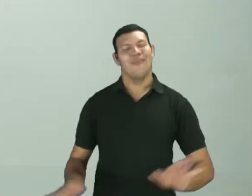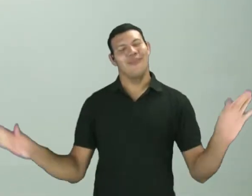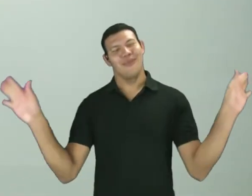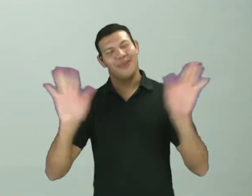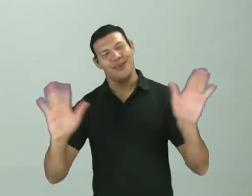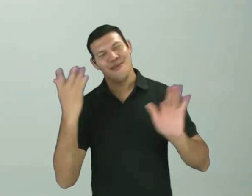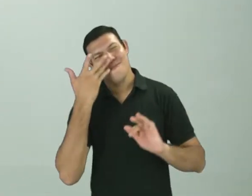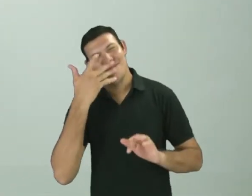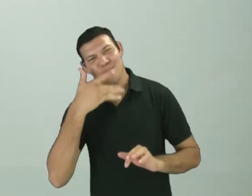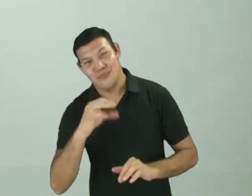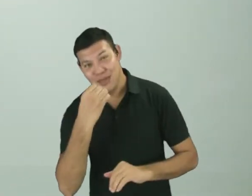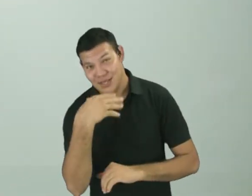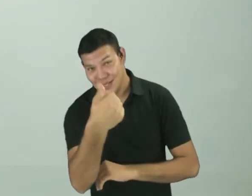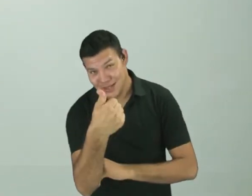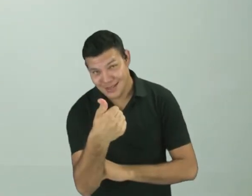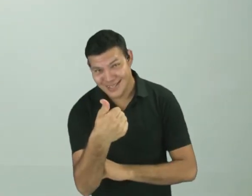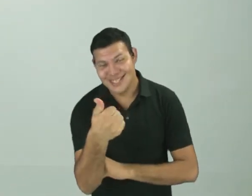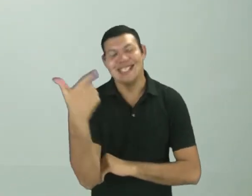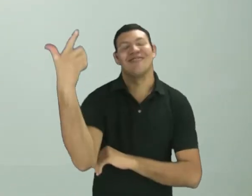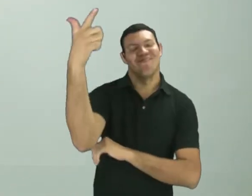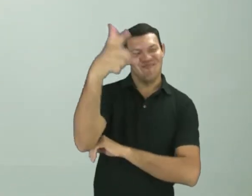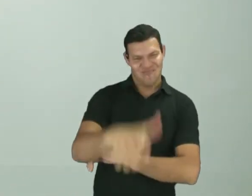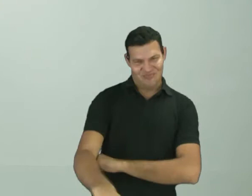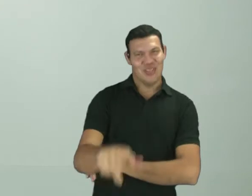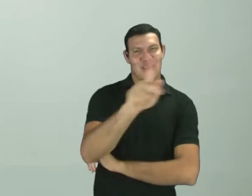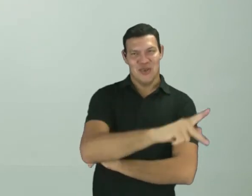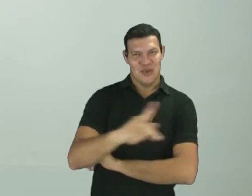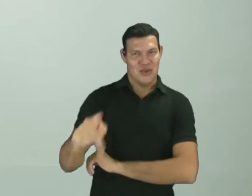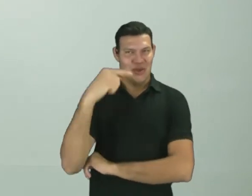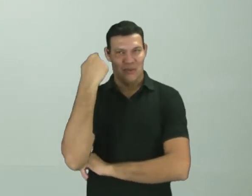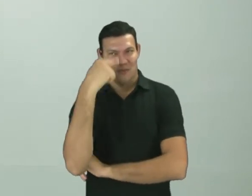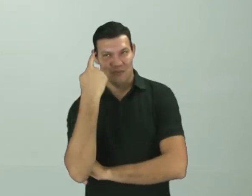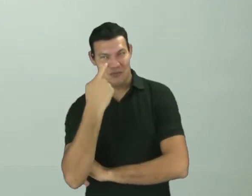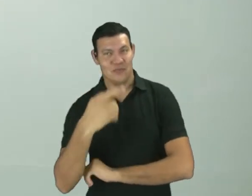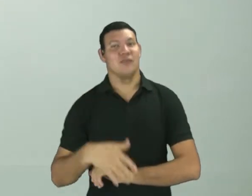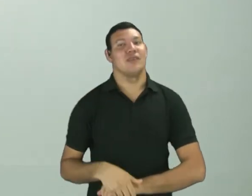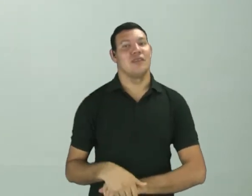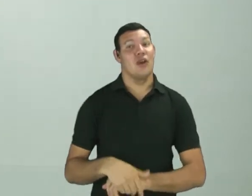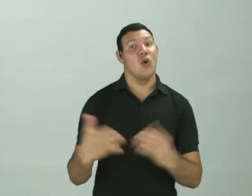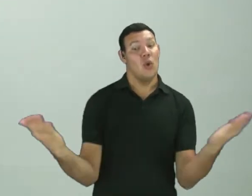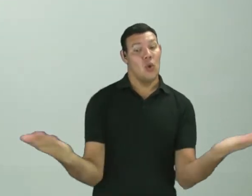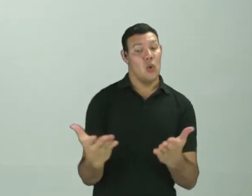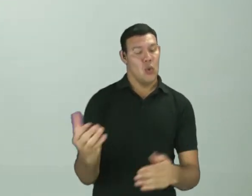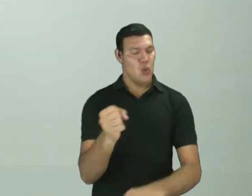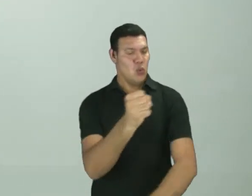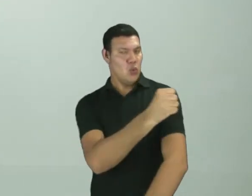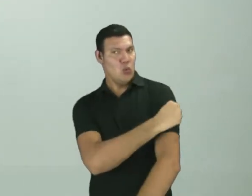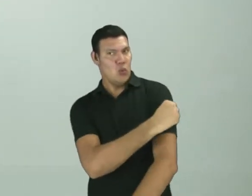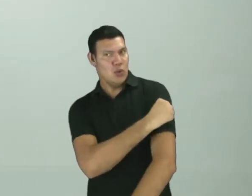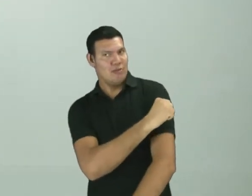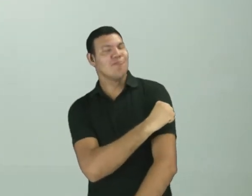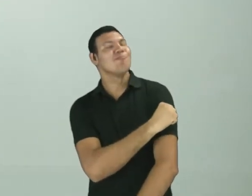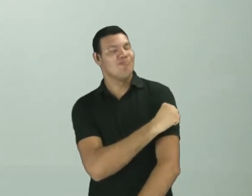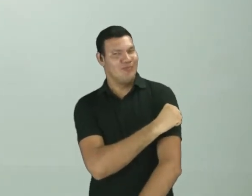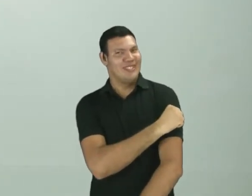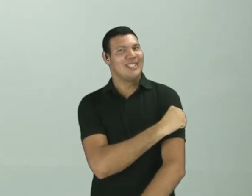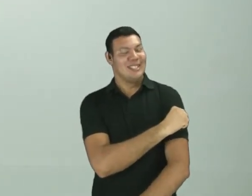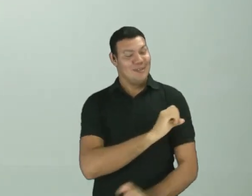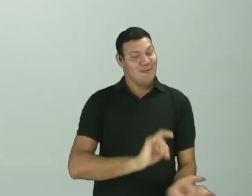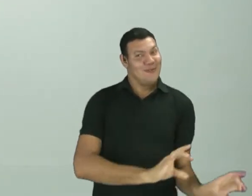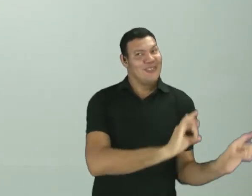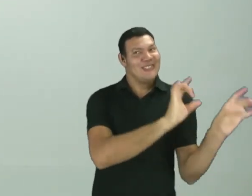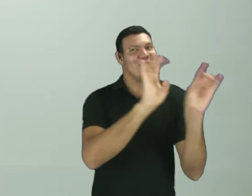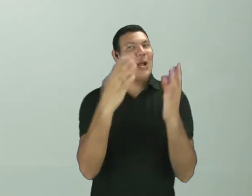Olá, chicos! Que tal? Olha eu aqui de novo, professor de espanhol, e hoje, para o 8º ano, nós temos uma aula bem especial, uma aula